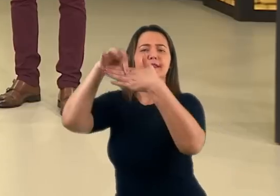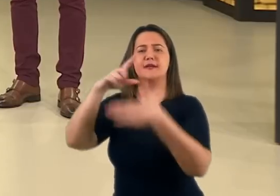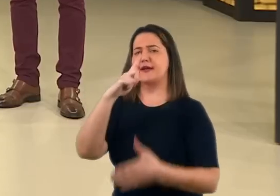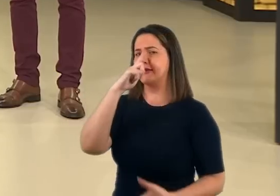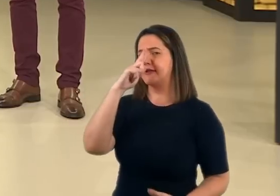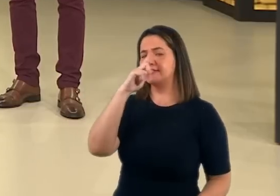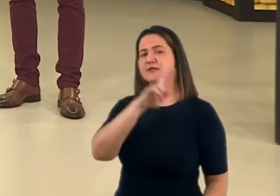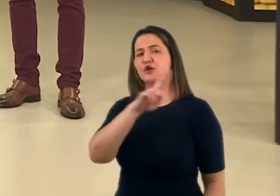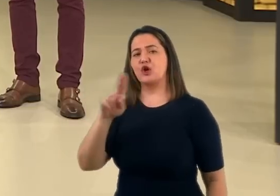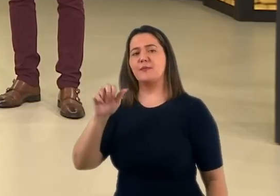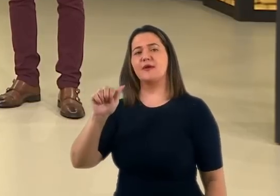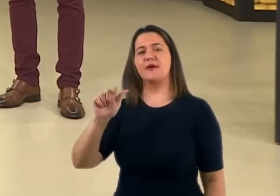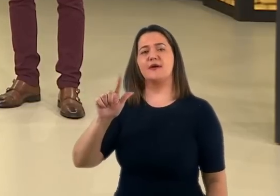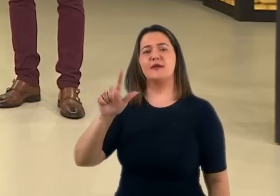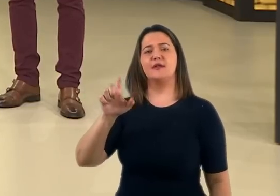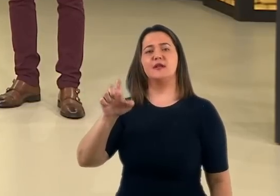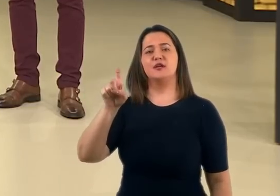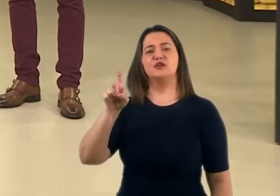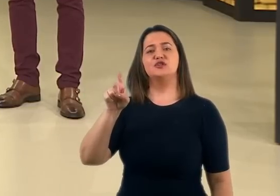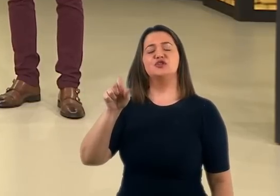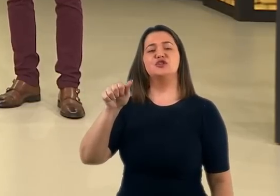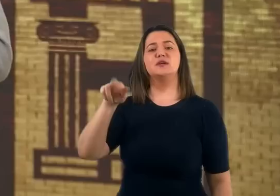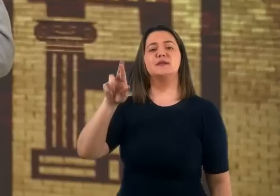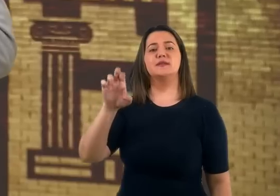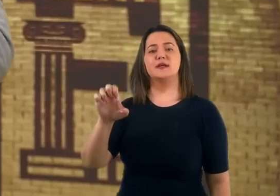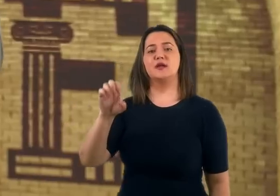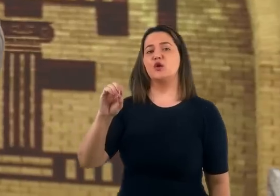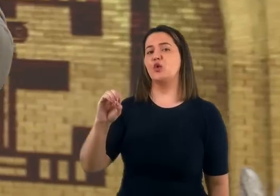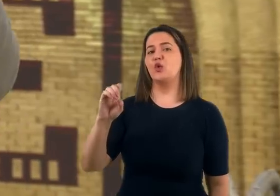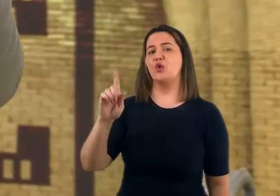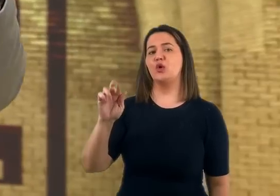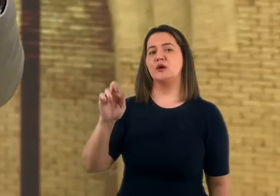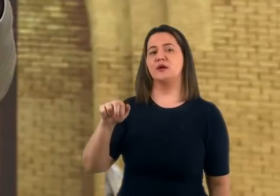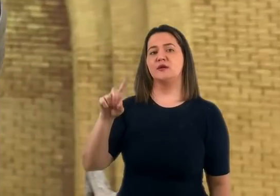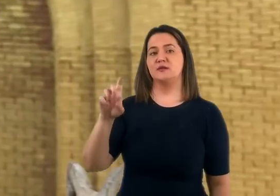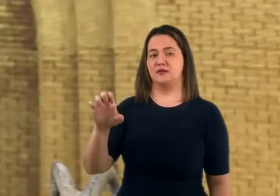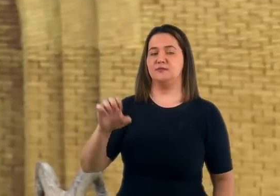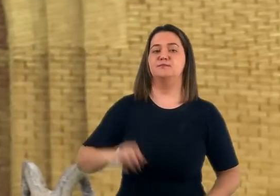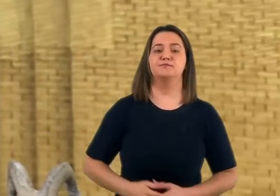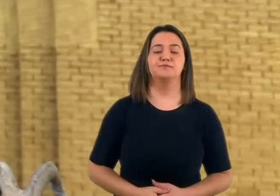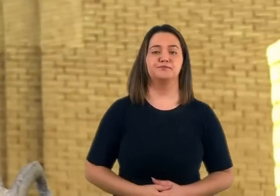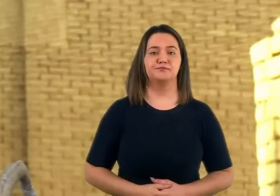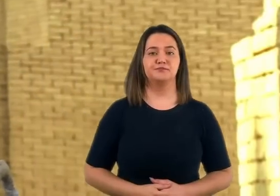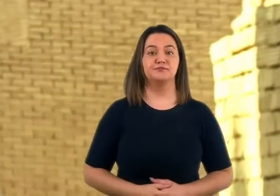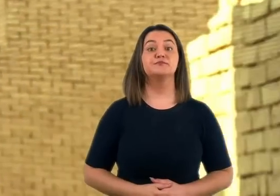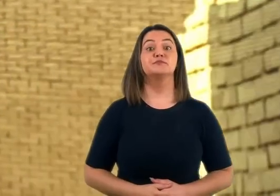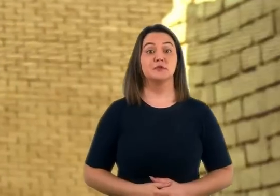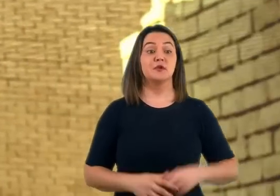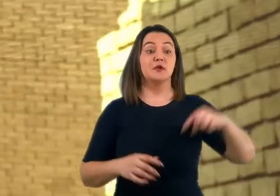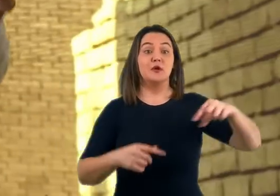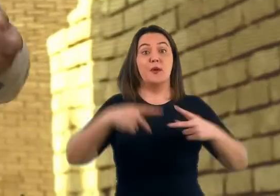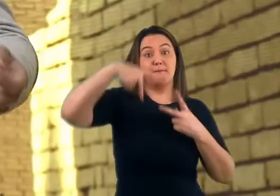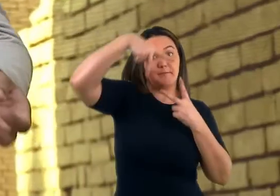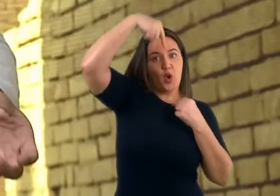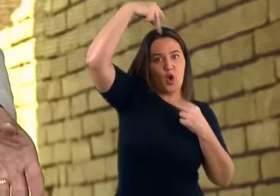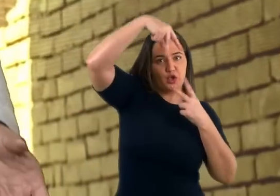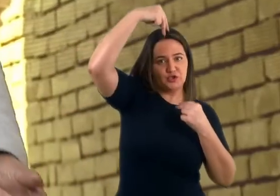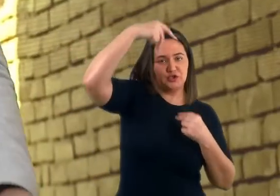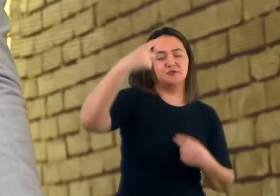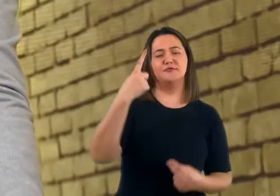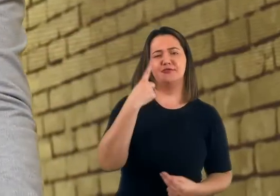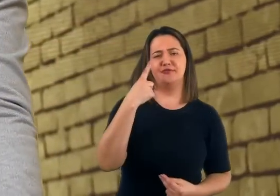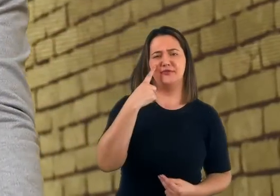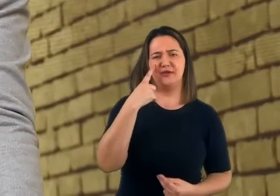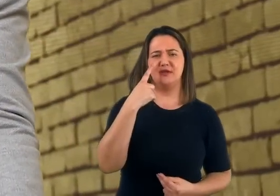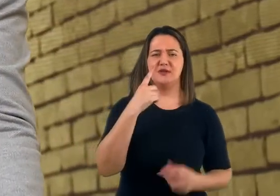foi exatamente isso que aconteceu na história. Como eu falei no programa anterior, esse bode, eu vou até pegá-lo aqui em